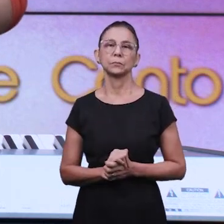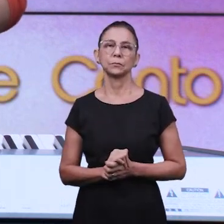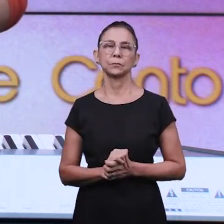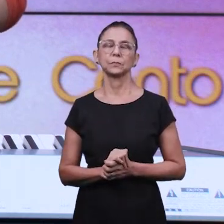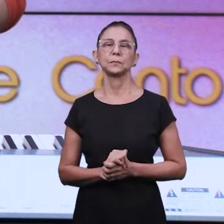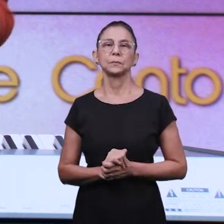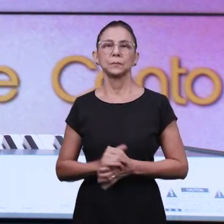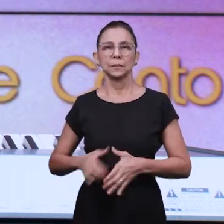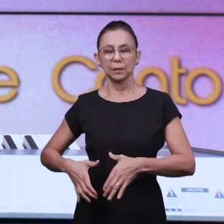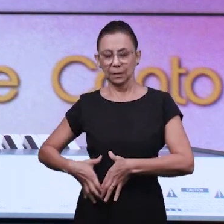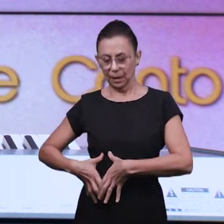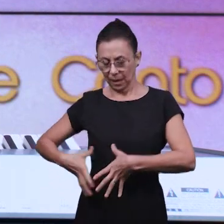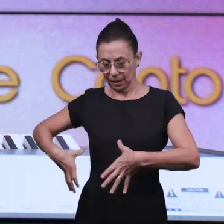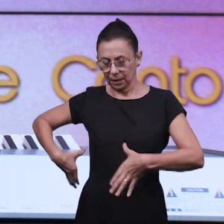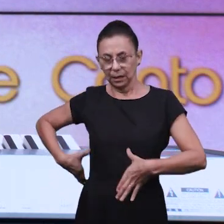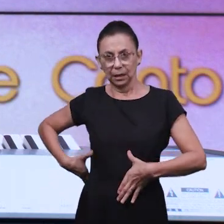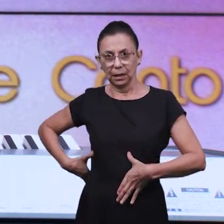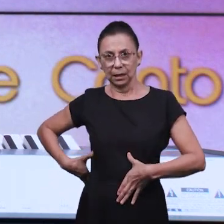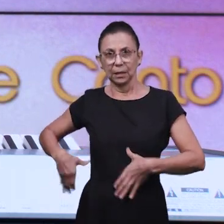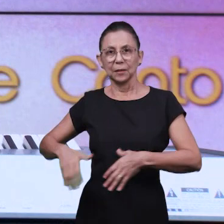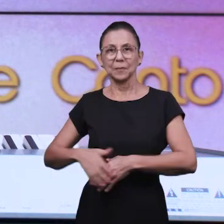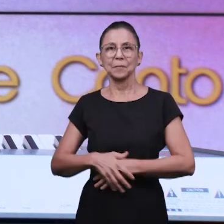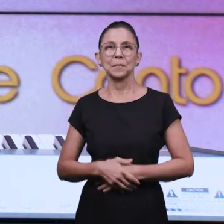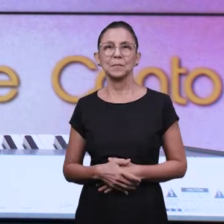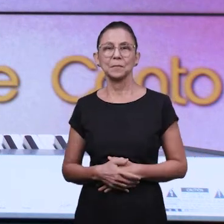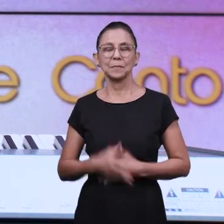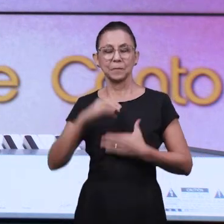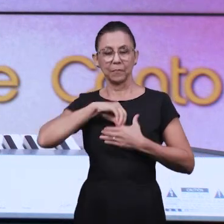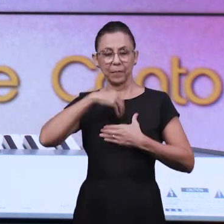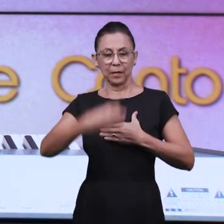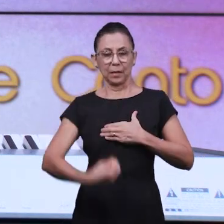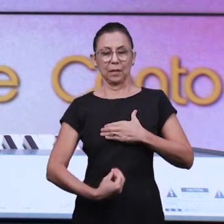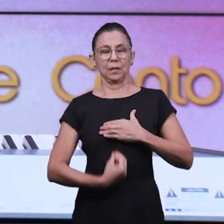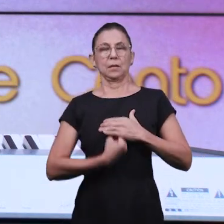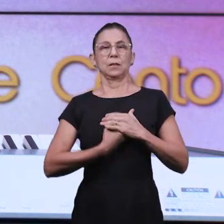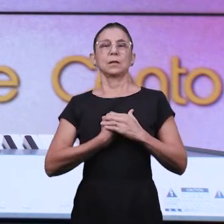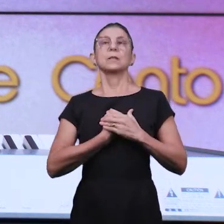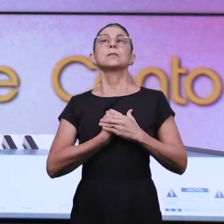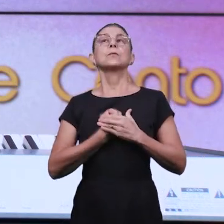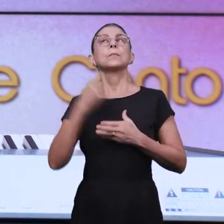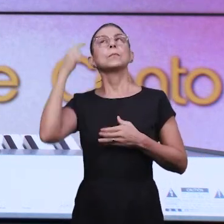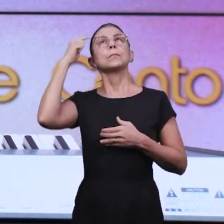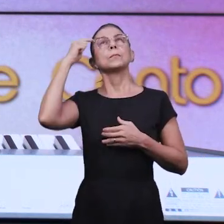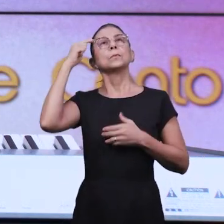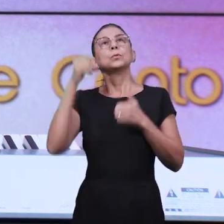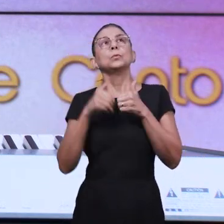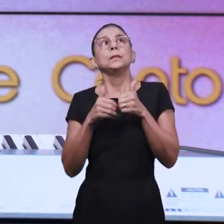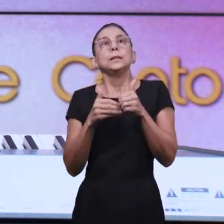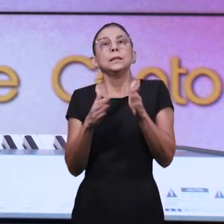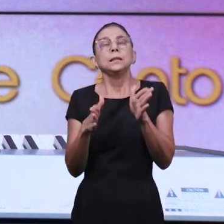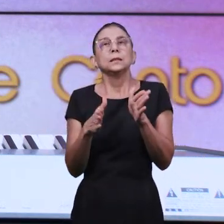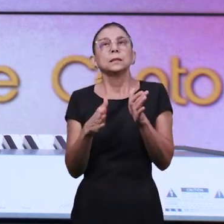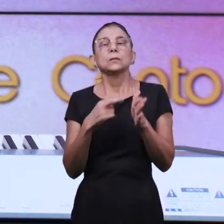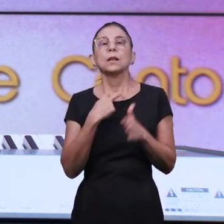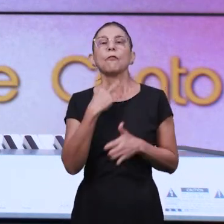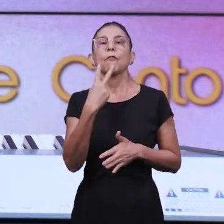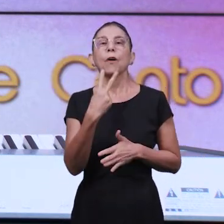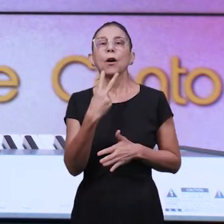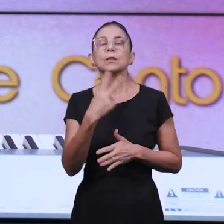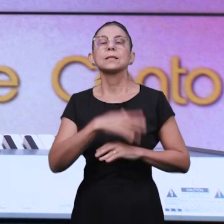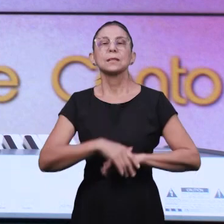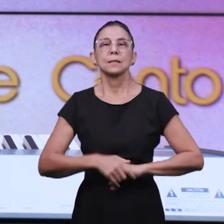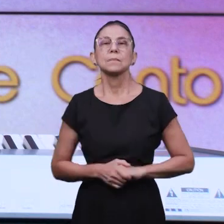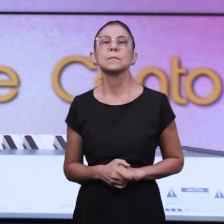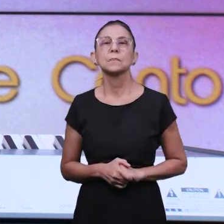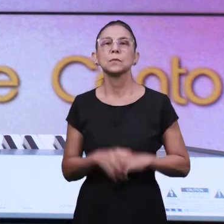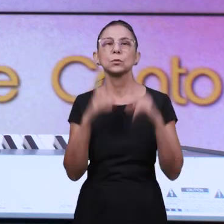abertura intercostal, ou seja, a abertura diafragmática, pensando no início do nosso som. Ou